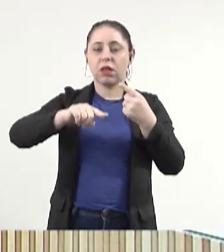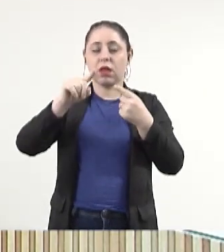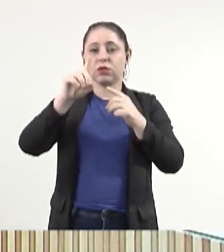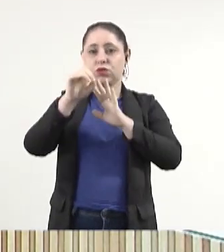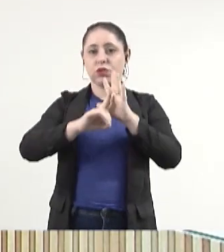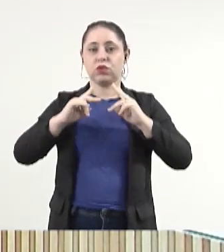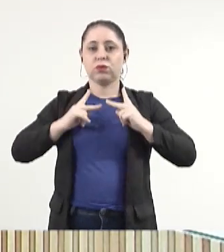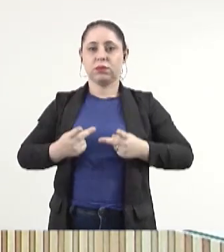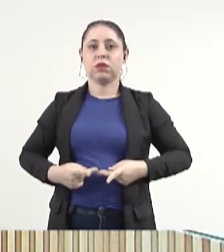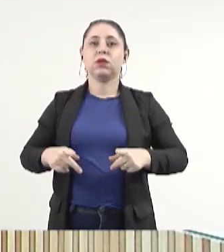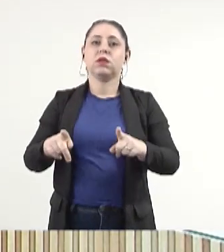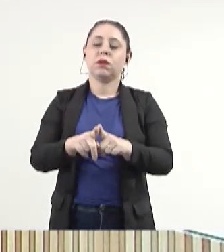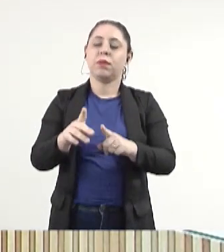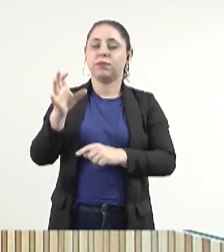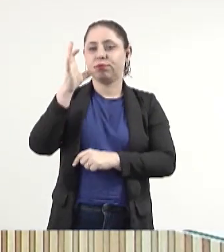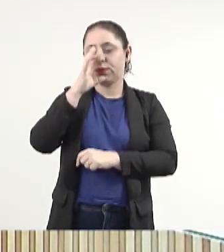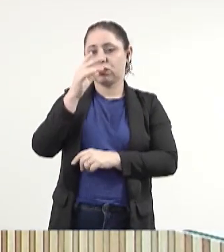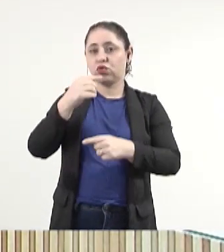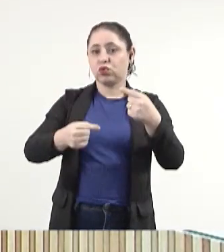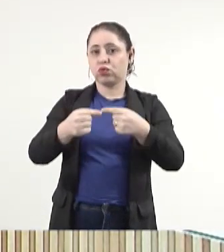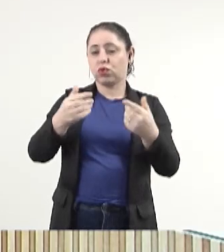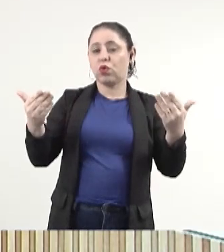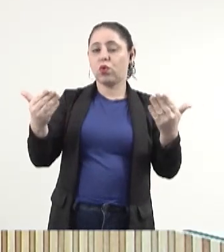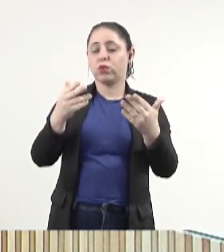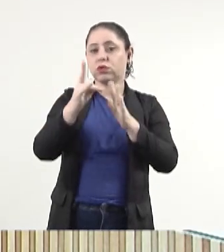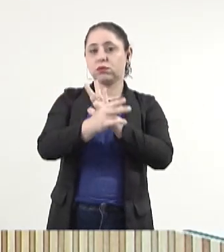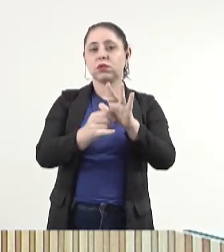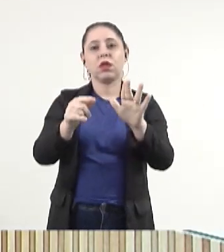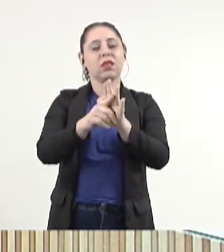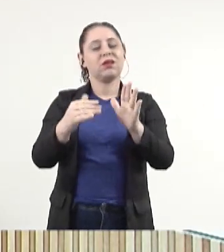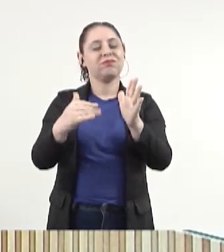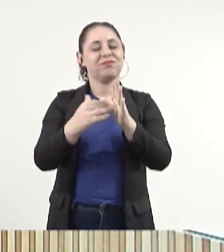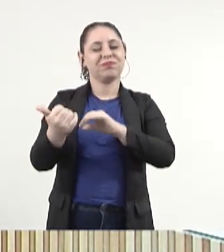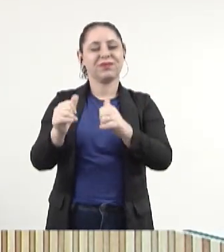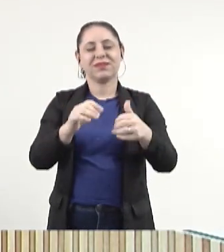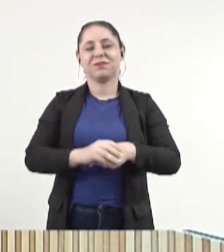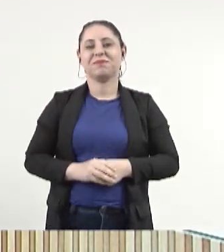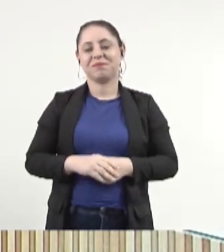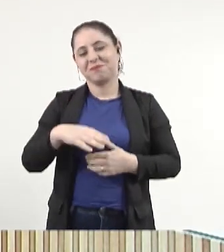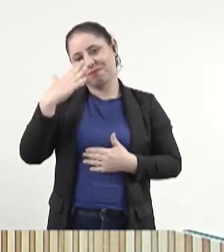que você também acompanhou com a gente a discussão desse projeto aqui no Redação Final.